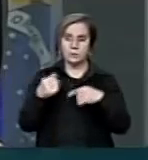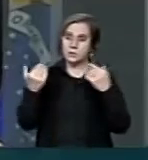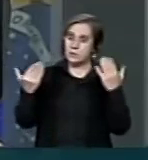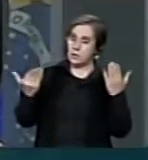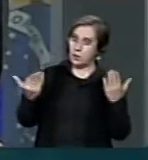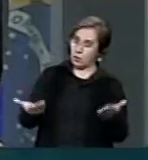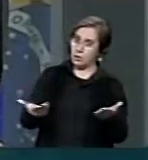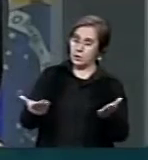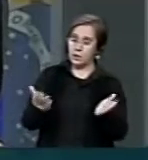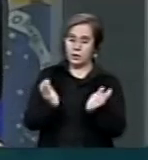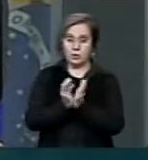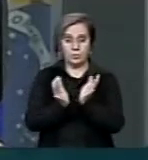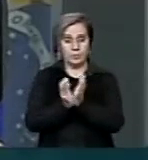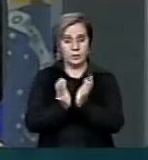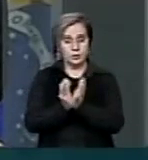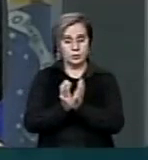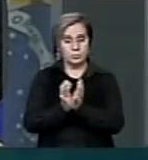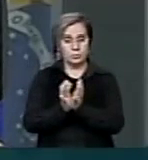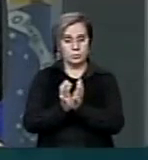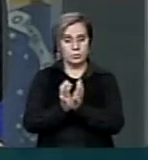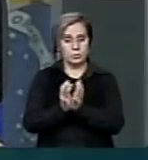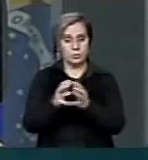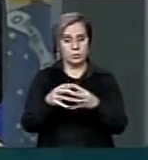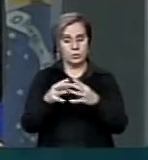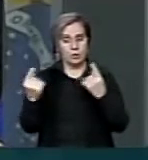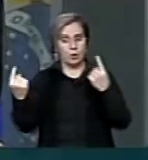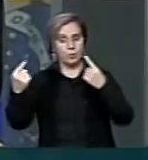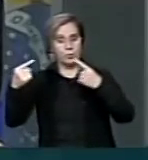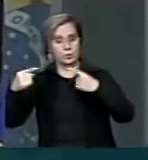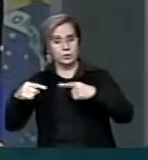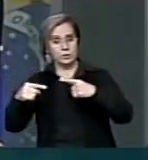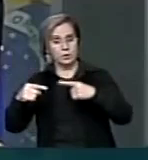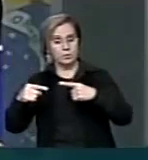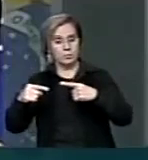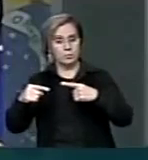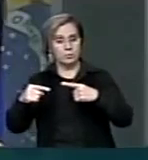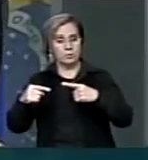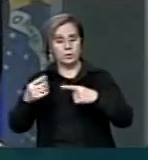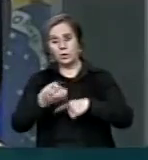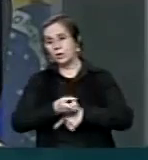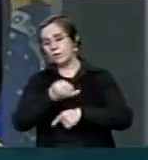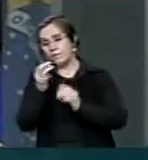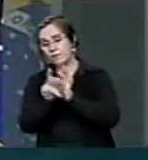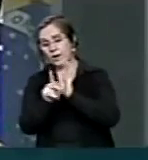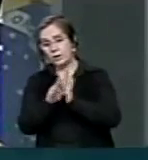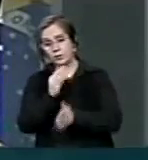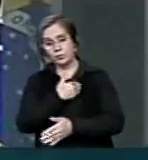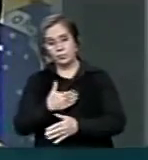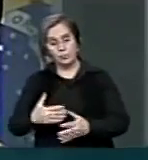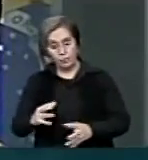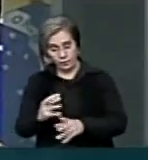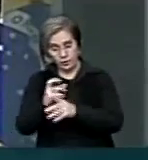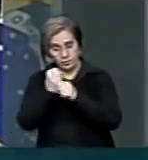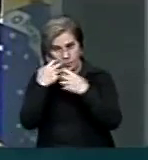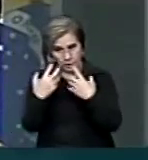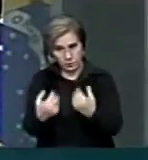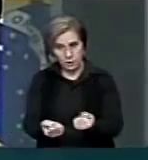os partidos da oposição e vários do governo são favoráveis, mas o